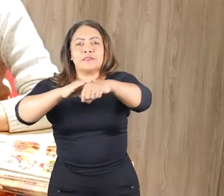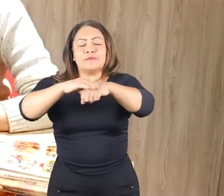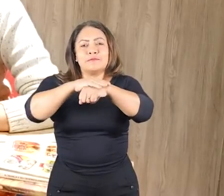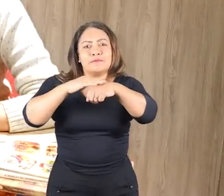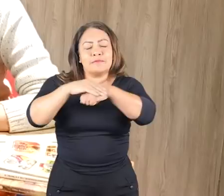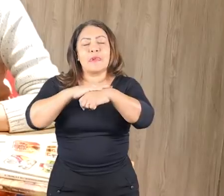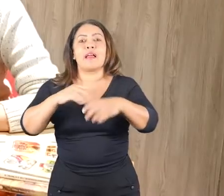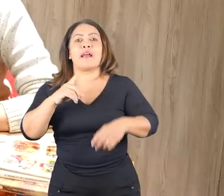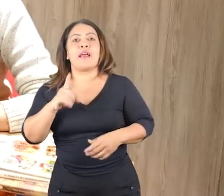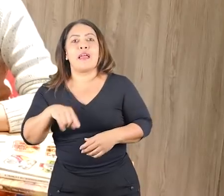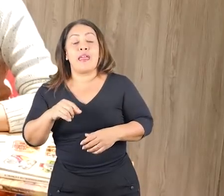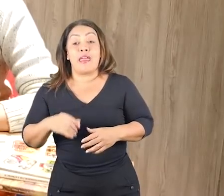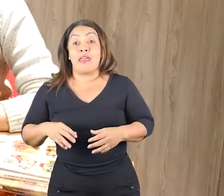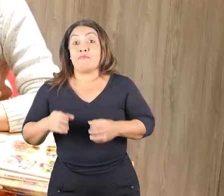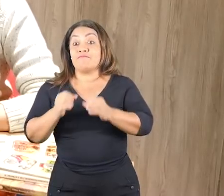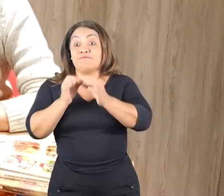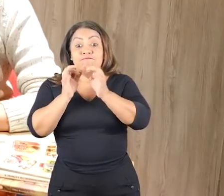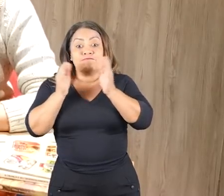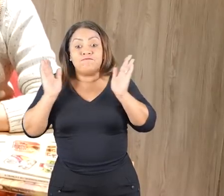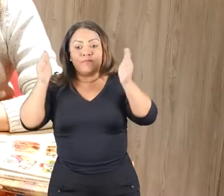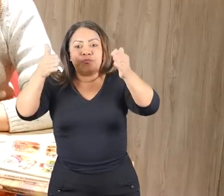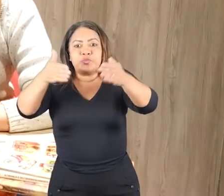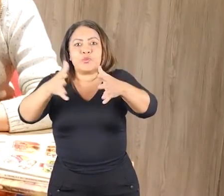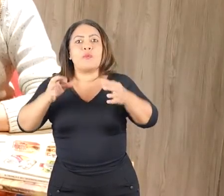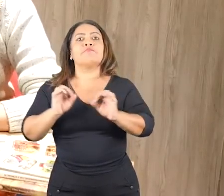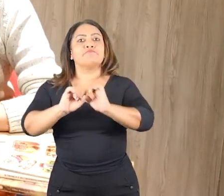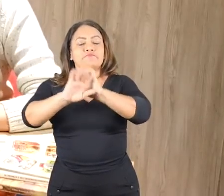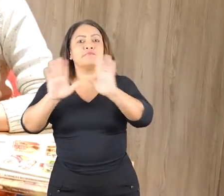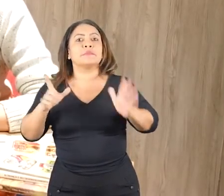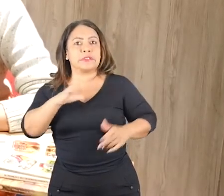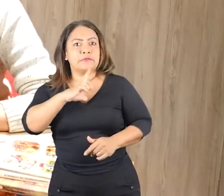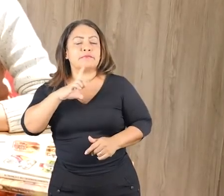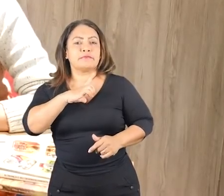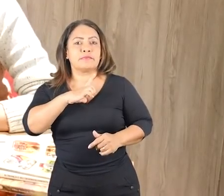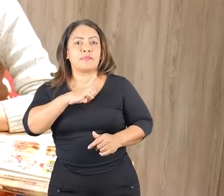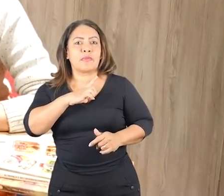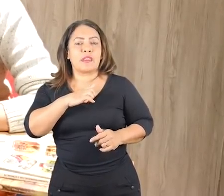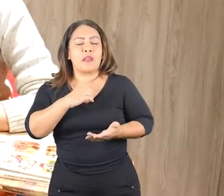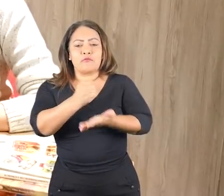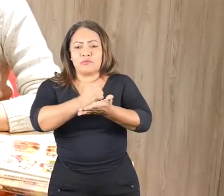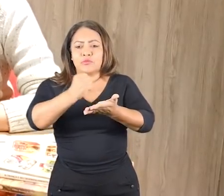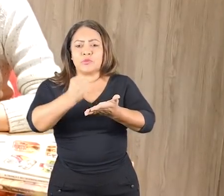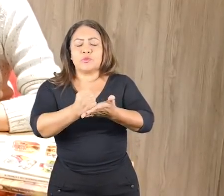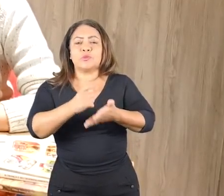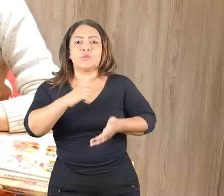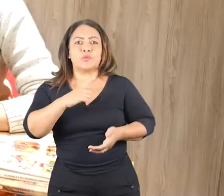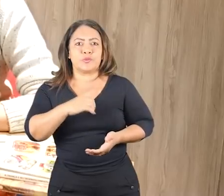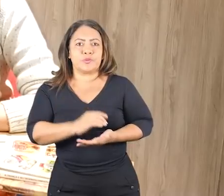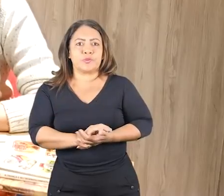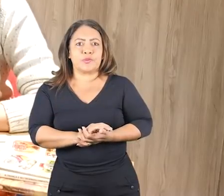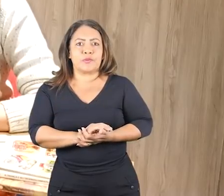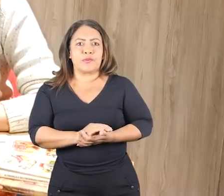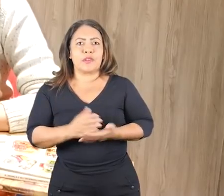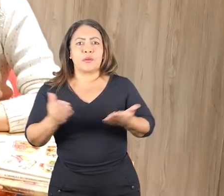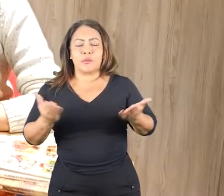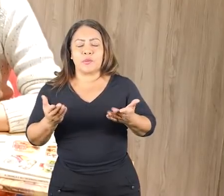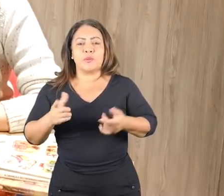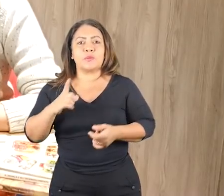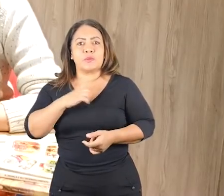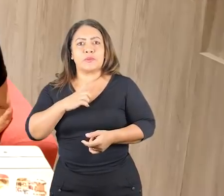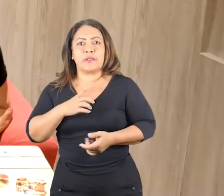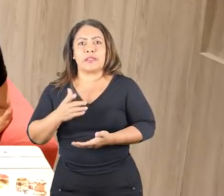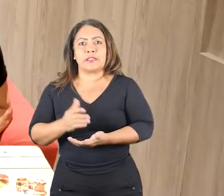são evidenciados, né, em alguns documentos, em algumas produções recentes, como veremos